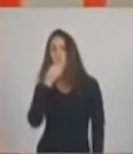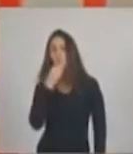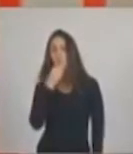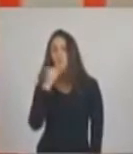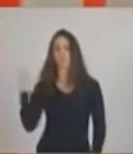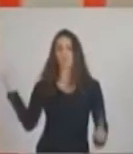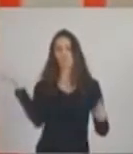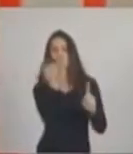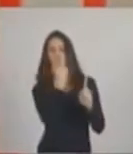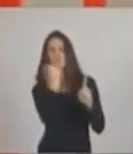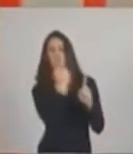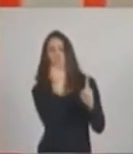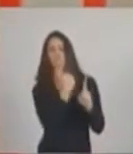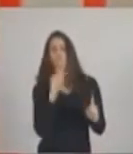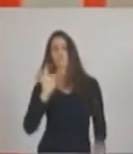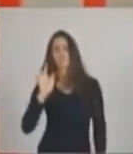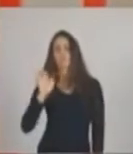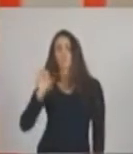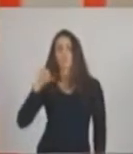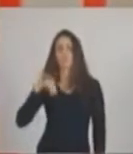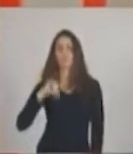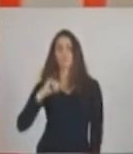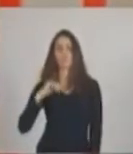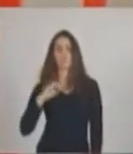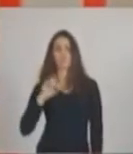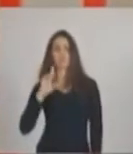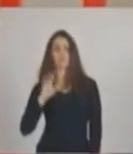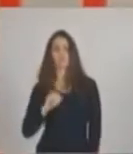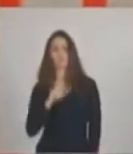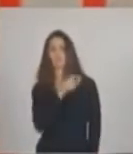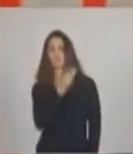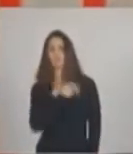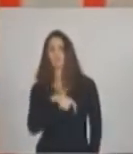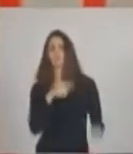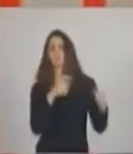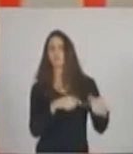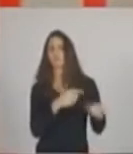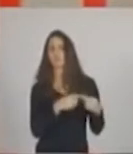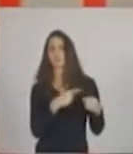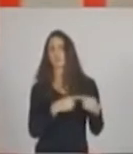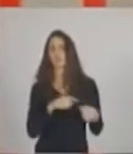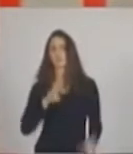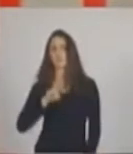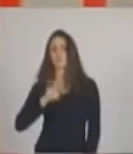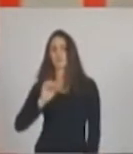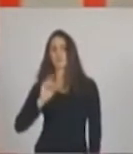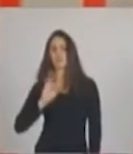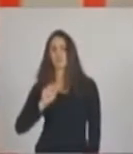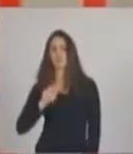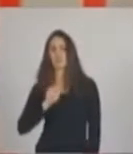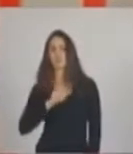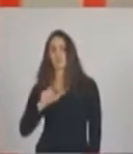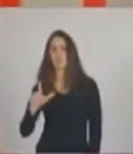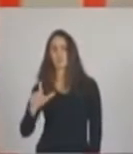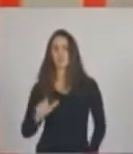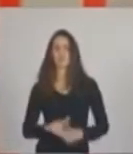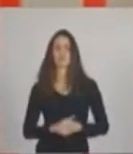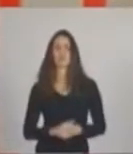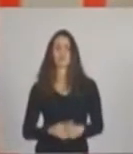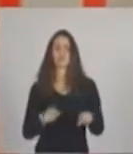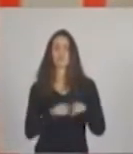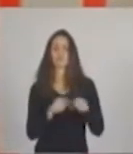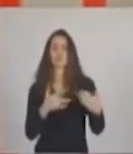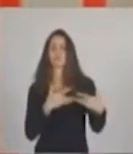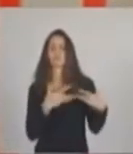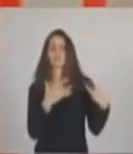de feminicídio em Rio Bananal. Me solidarizo